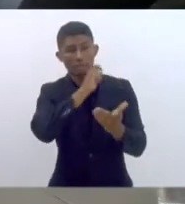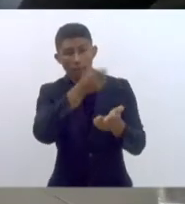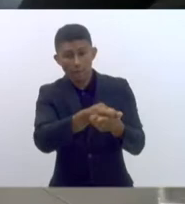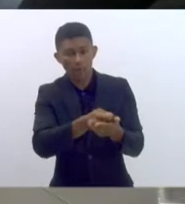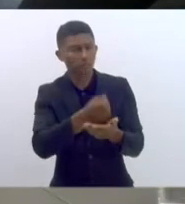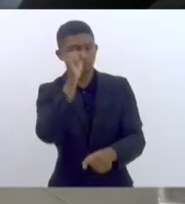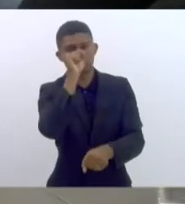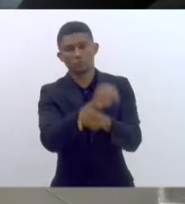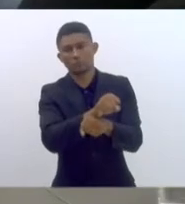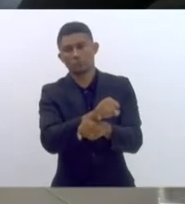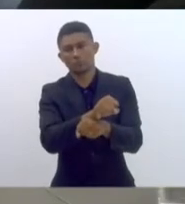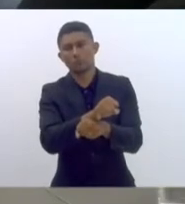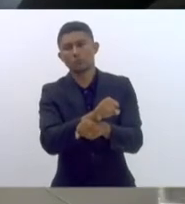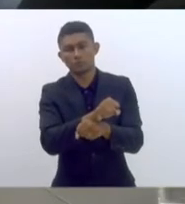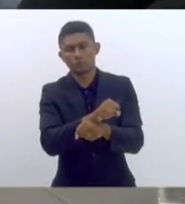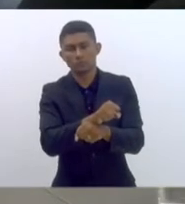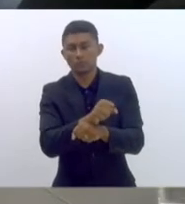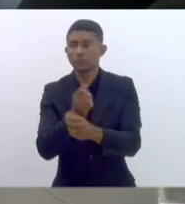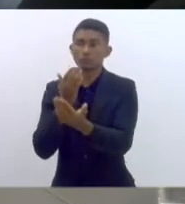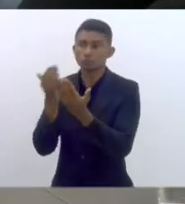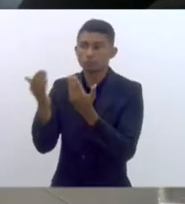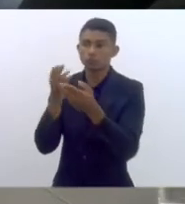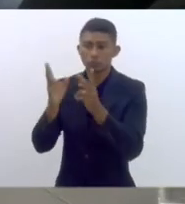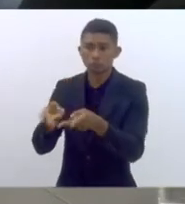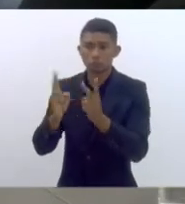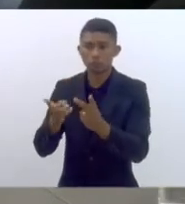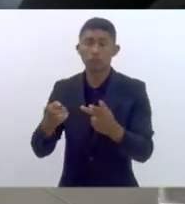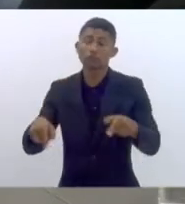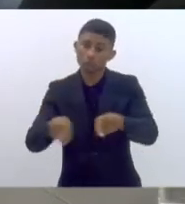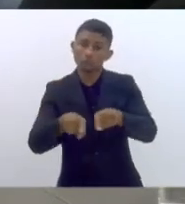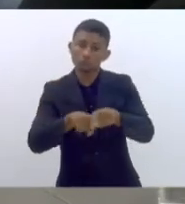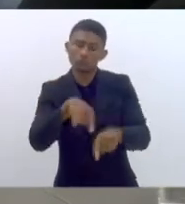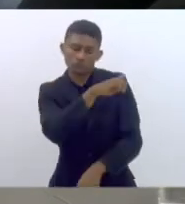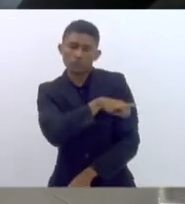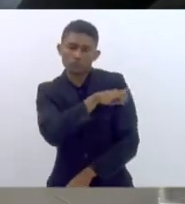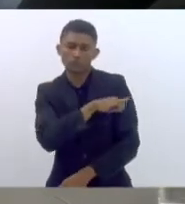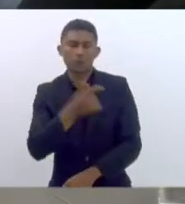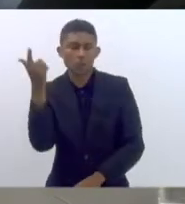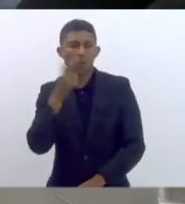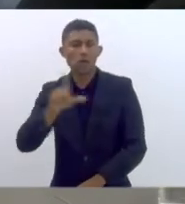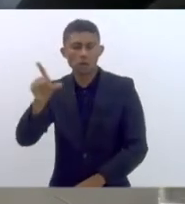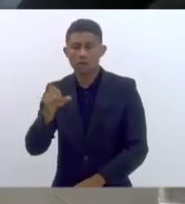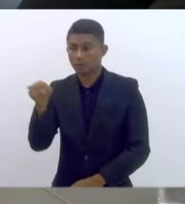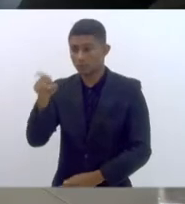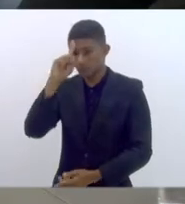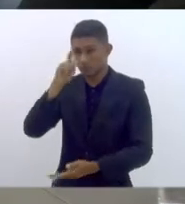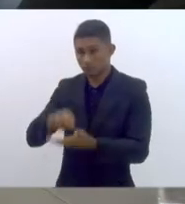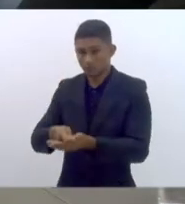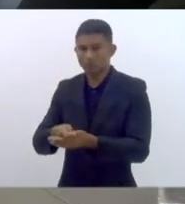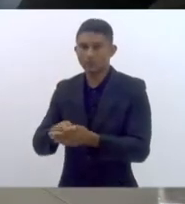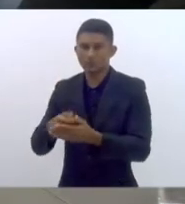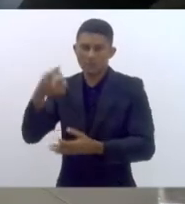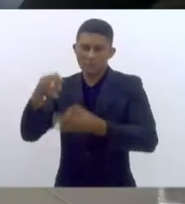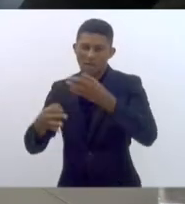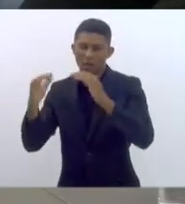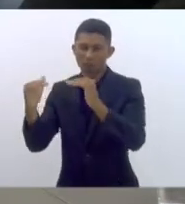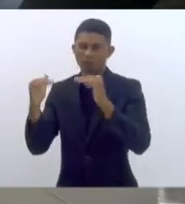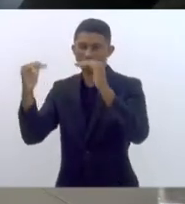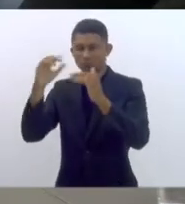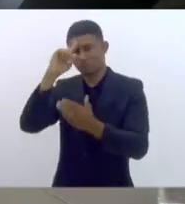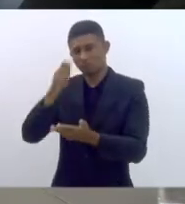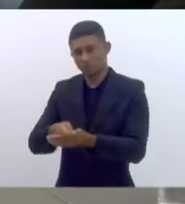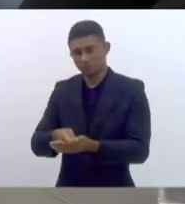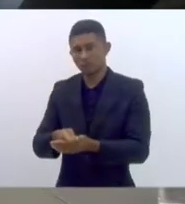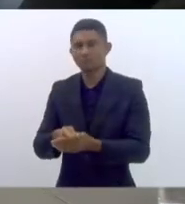enquanto ocorresse essa discussão. Rio de Janeiro foi atrás e conseguiu também a liminar. E aí